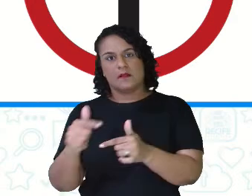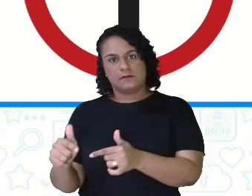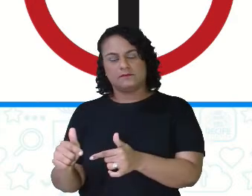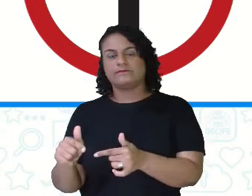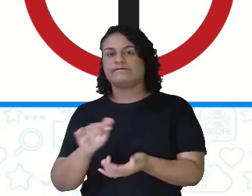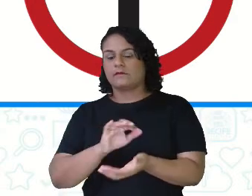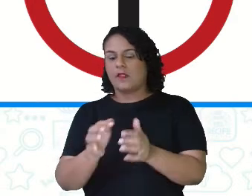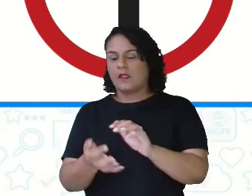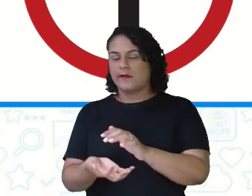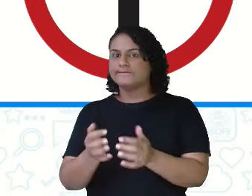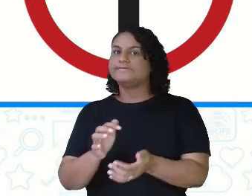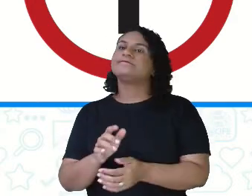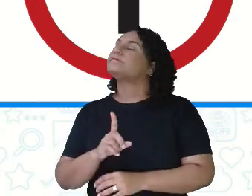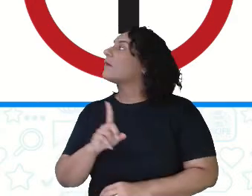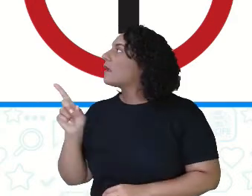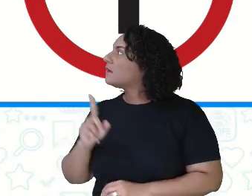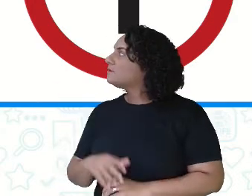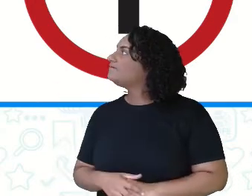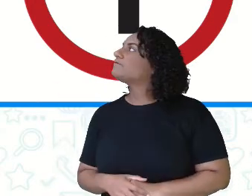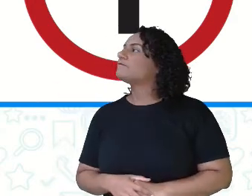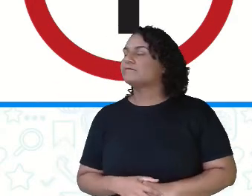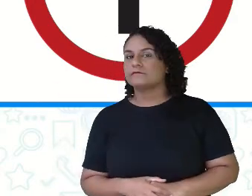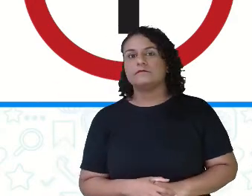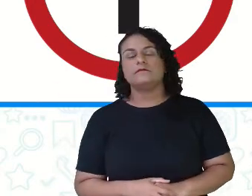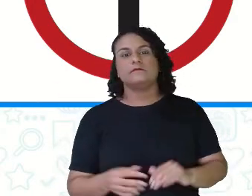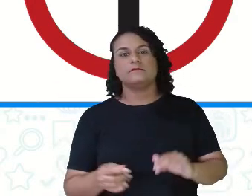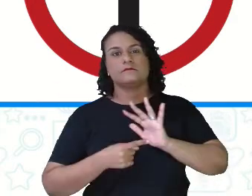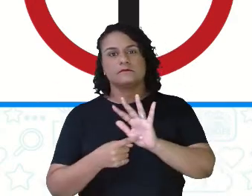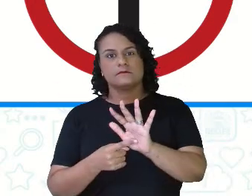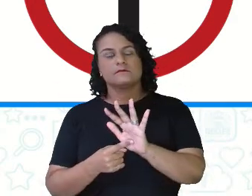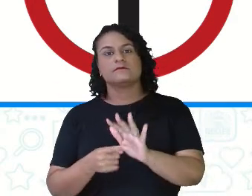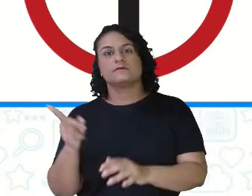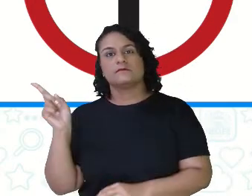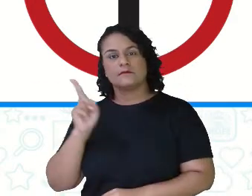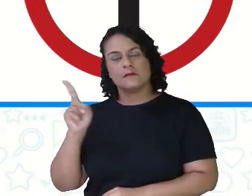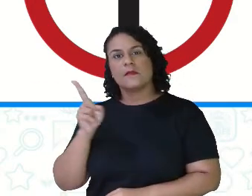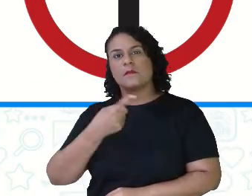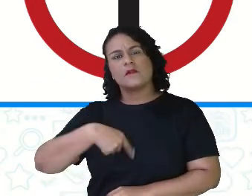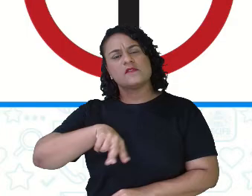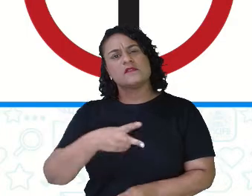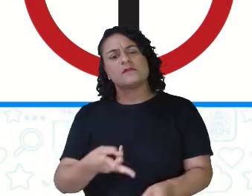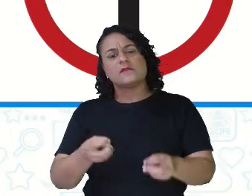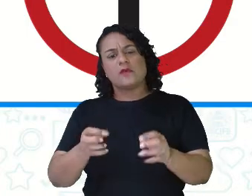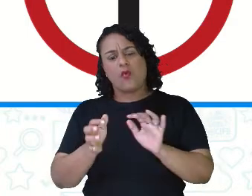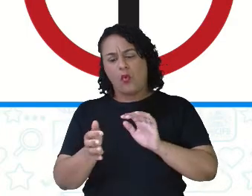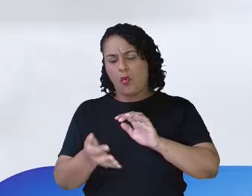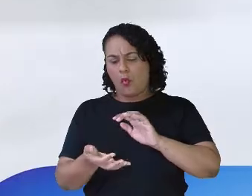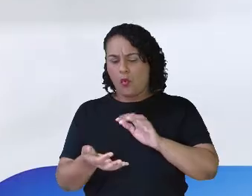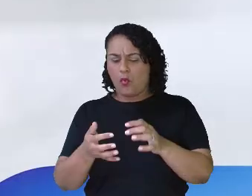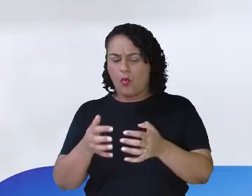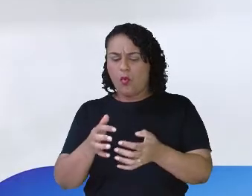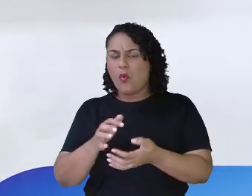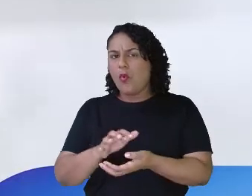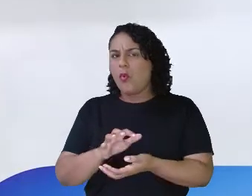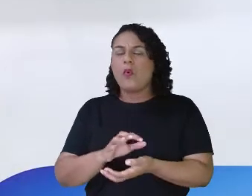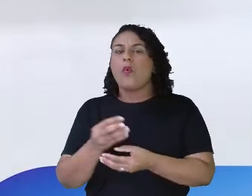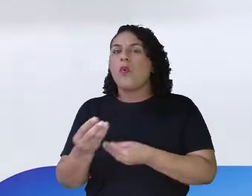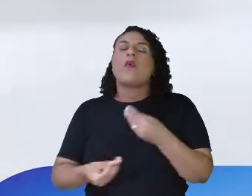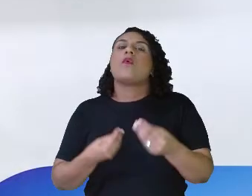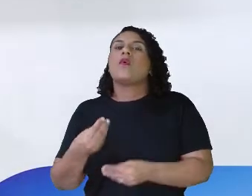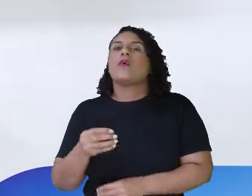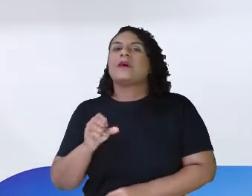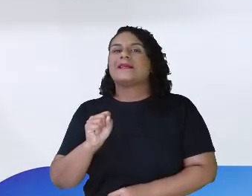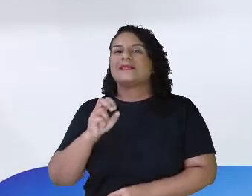Eu trouxe essas para a gente acompanhar as formas, tá? Eita, professora, mas se eu colocar